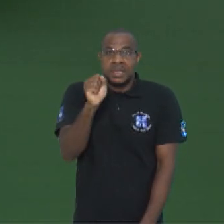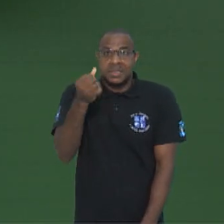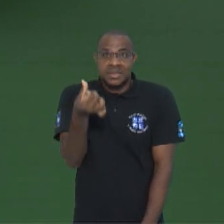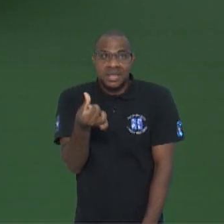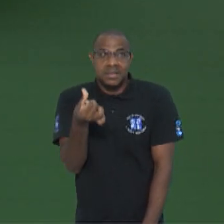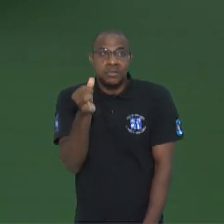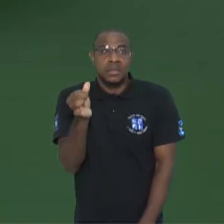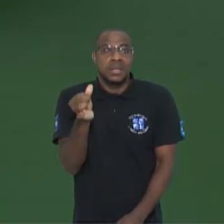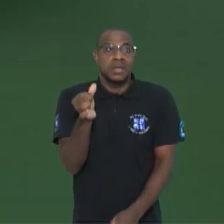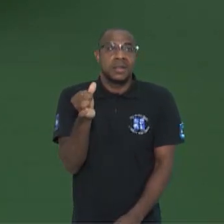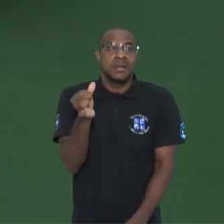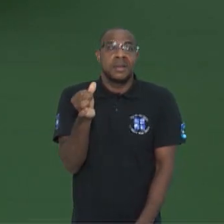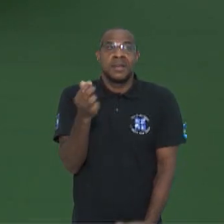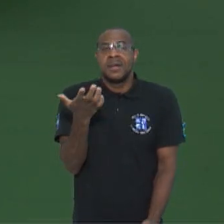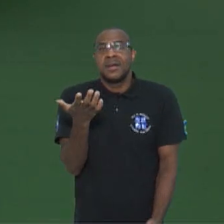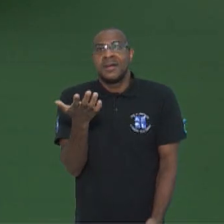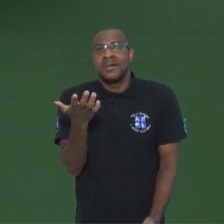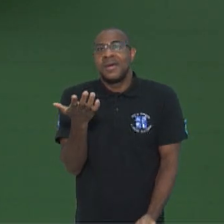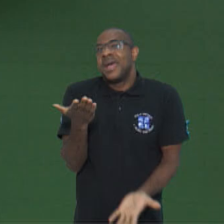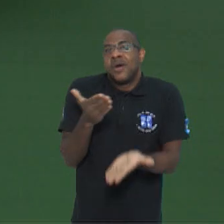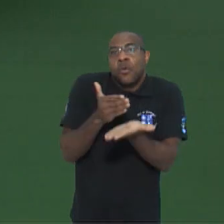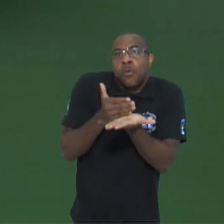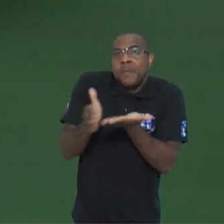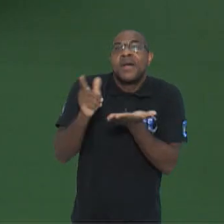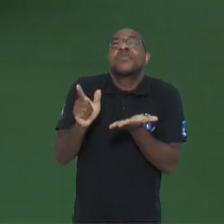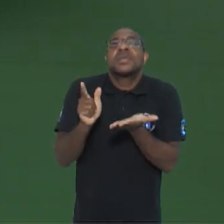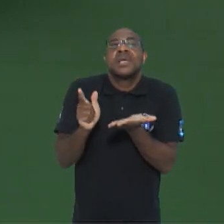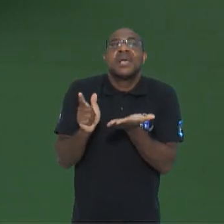1786, a conquista do Mont Blanc como berço do montanhismo mundial.